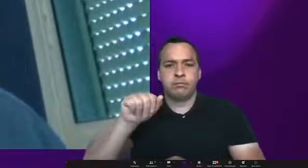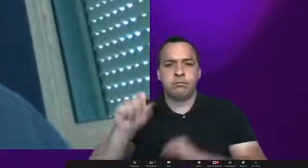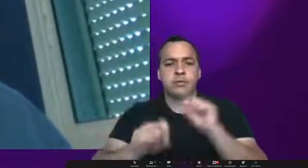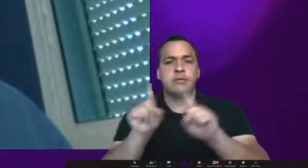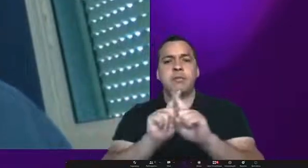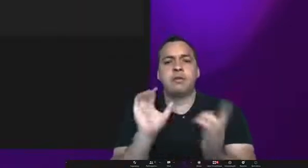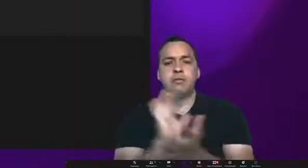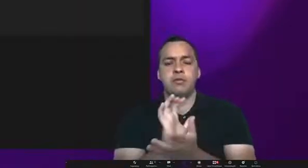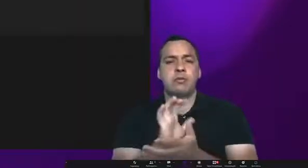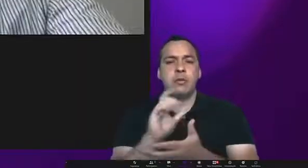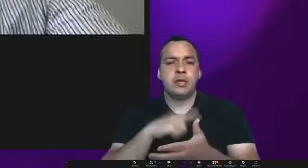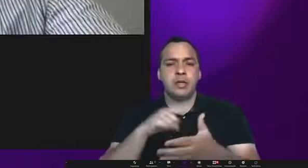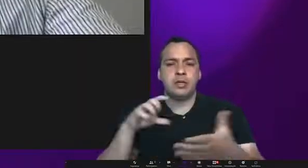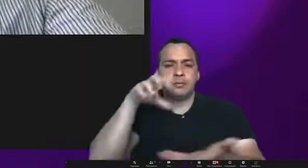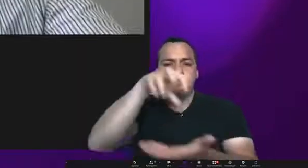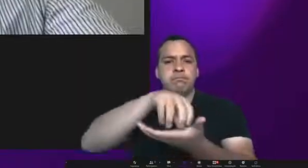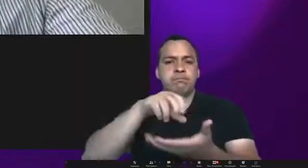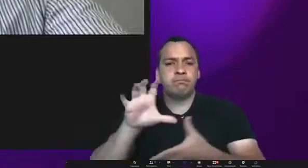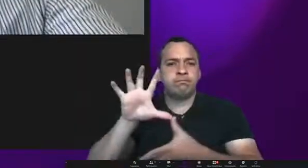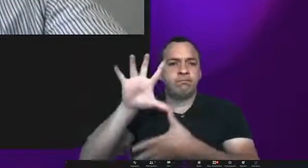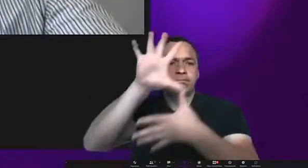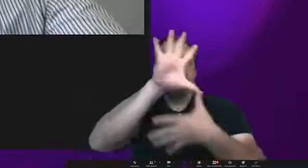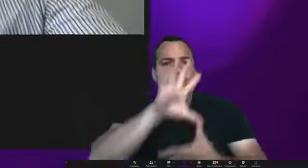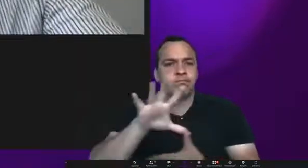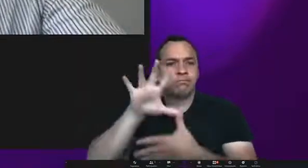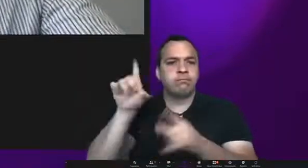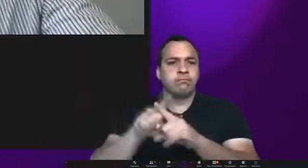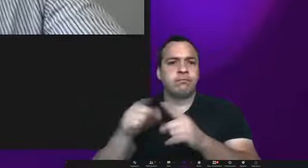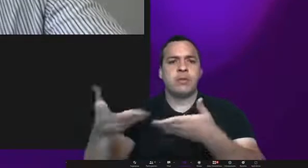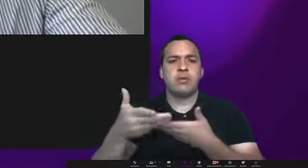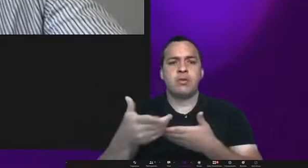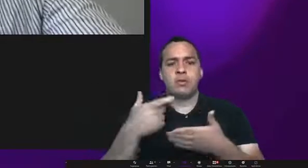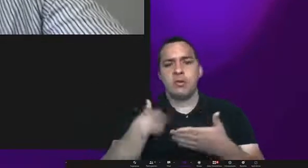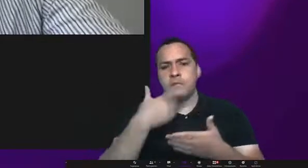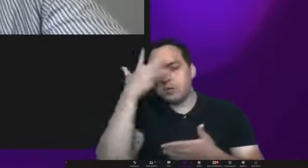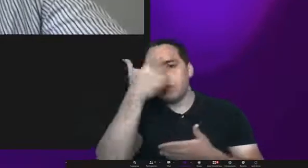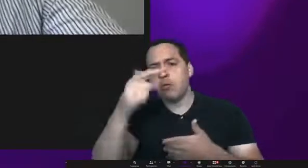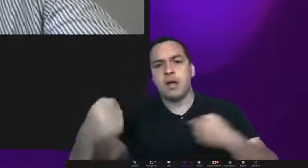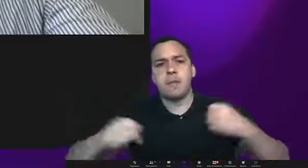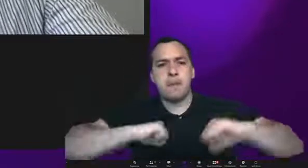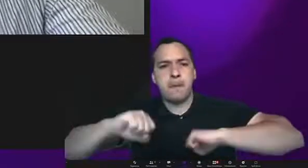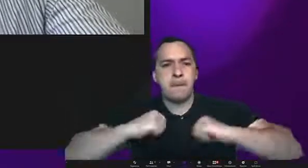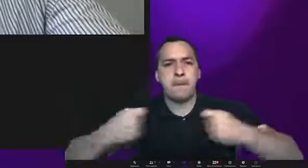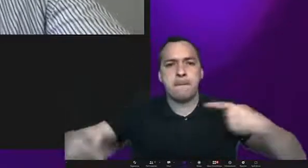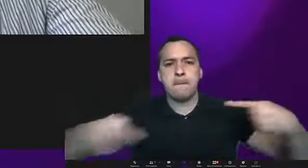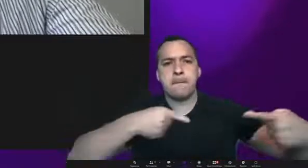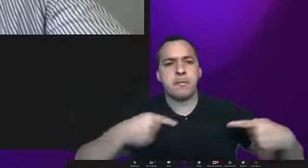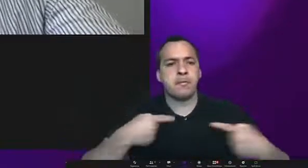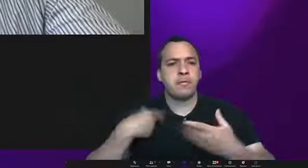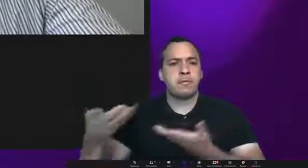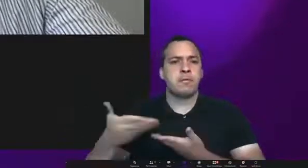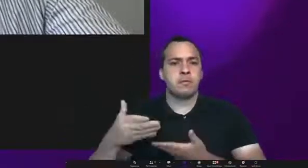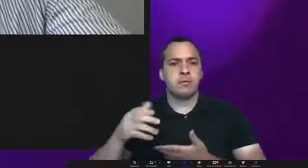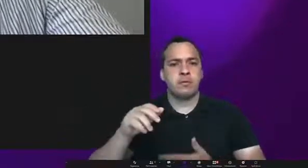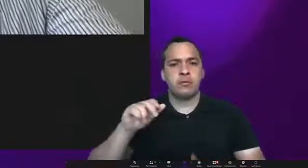Américas. E ele vai convidar outros debatedores. Por favor, doutor Gustavo.